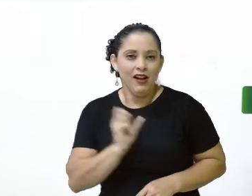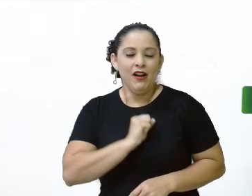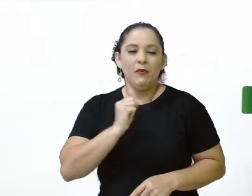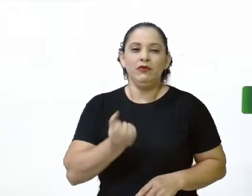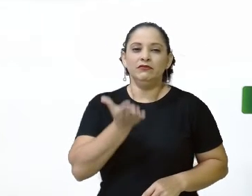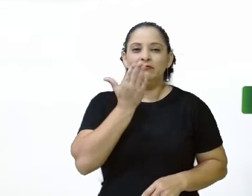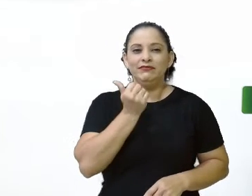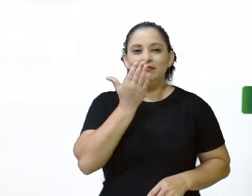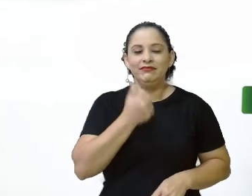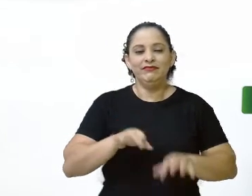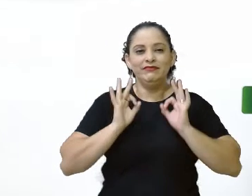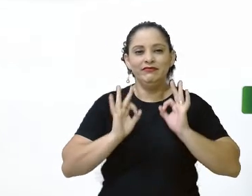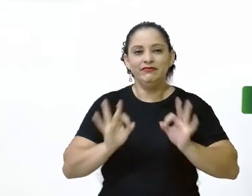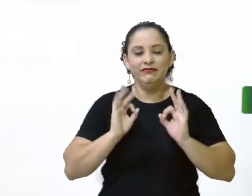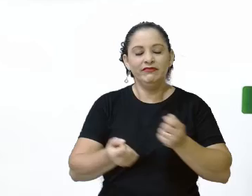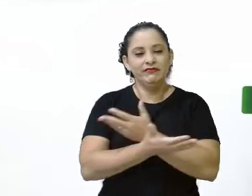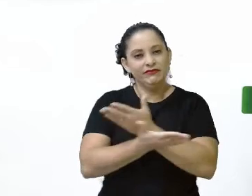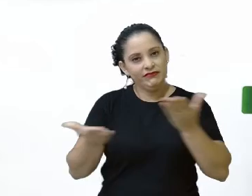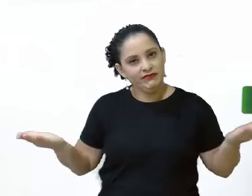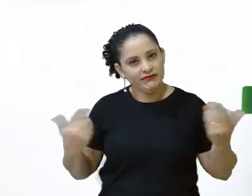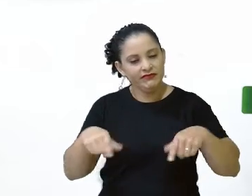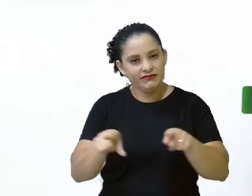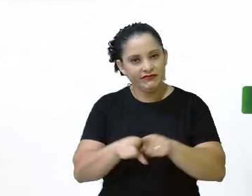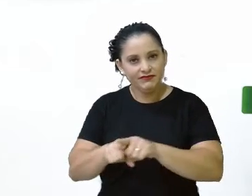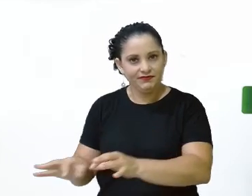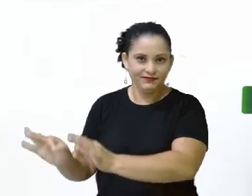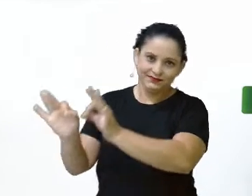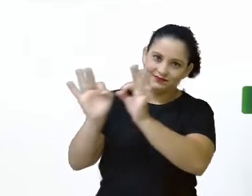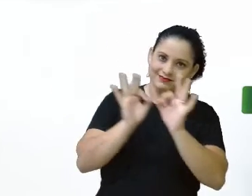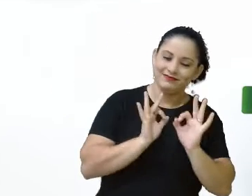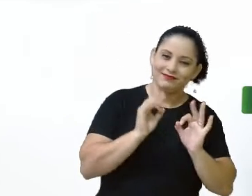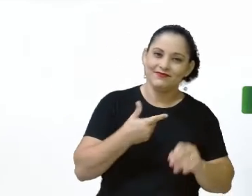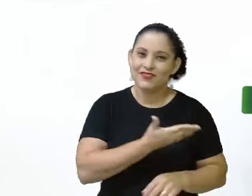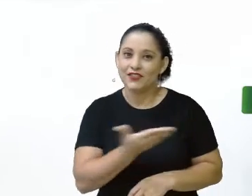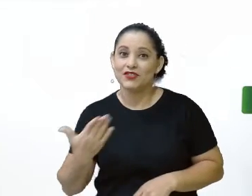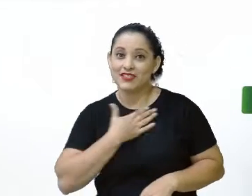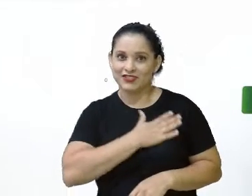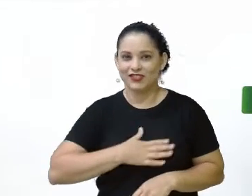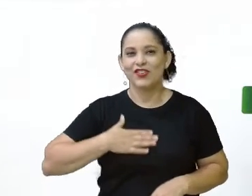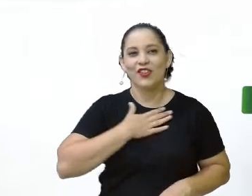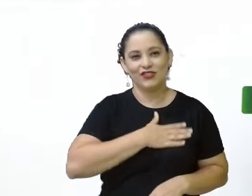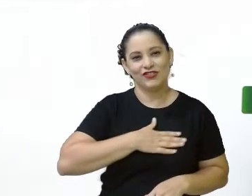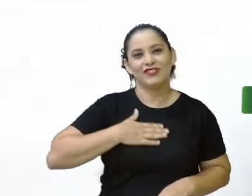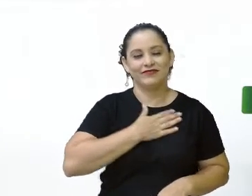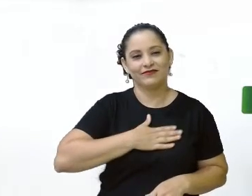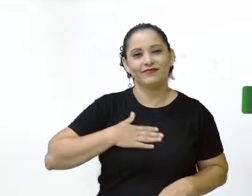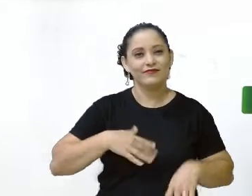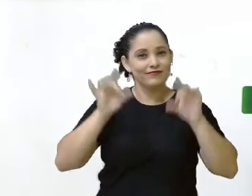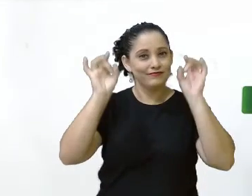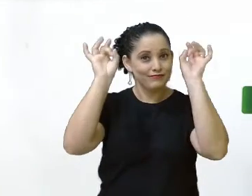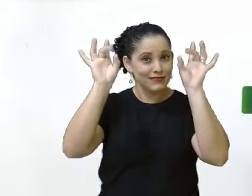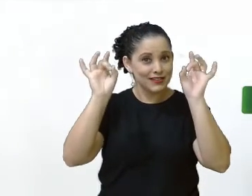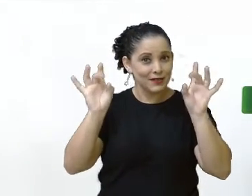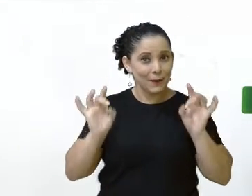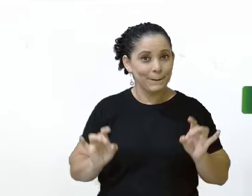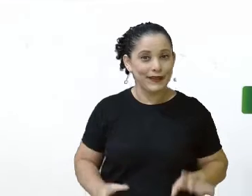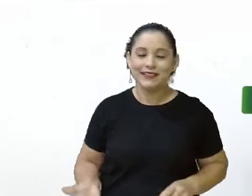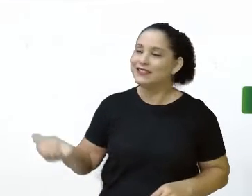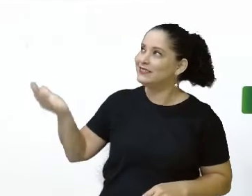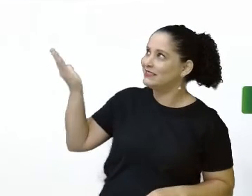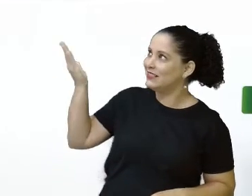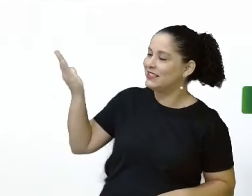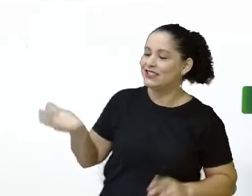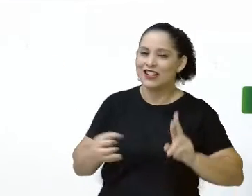tenho certeza que muitos de vocês que estão assistindo essa aula também gostam muito, principalmente desse